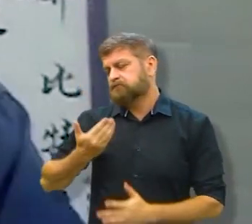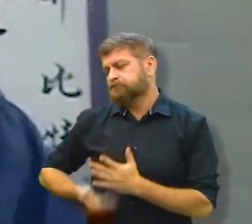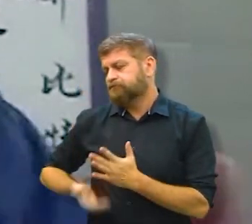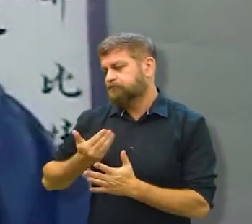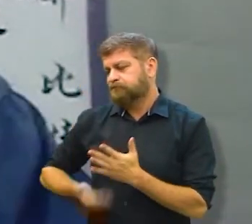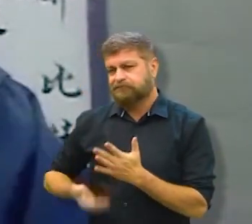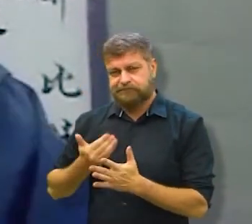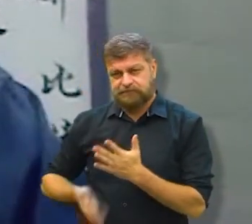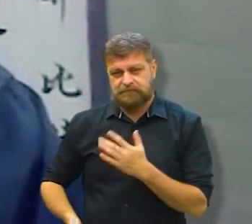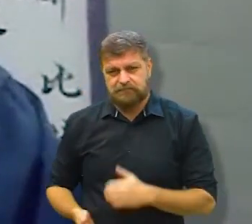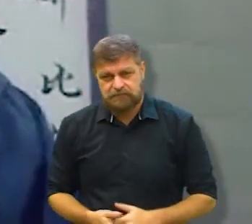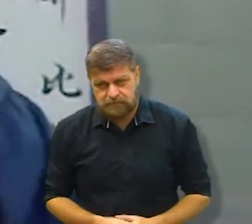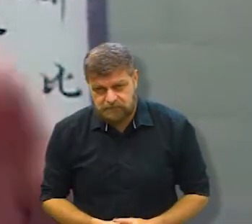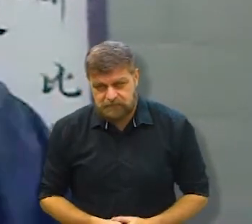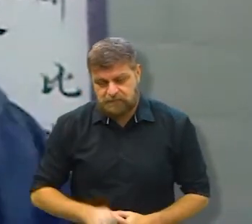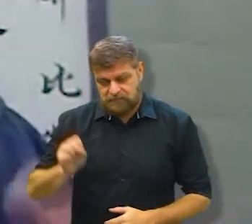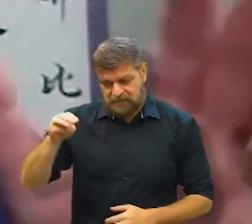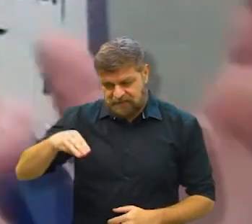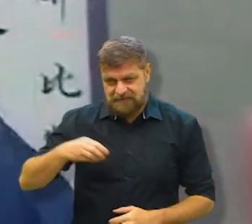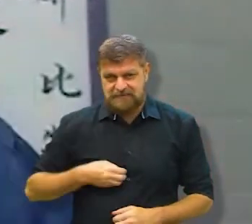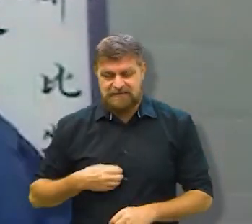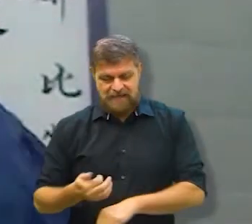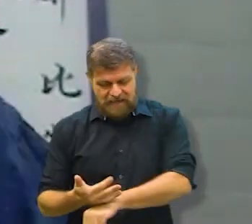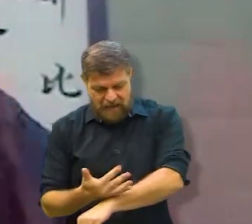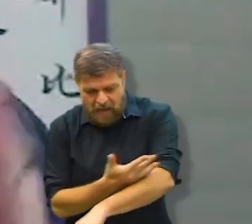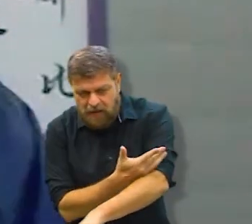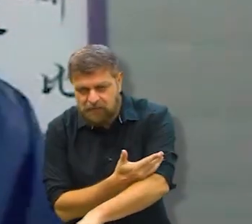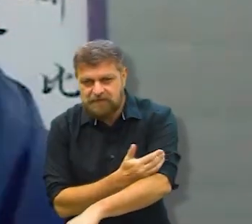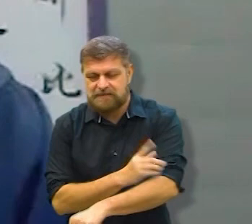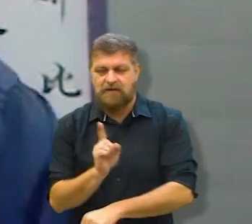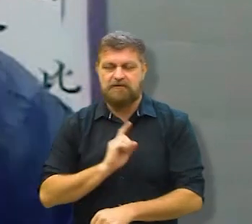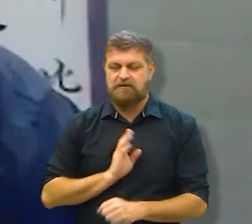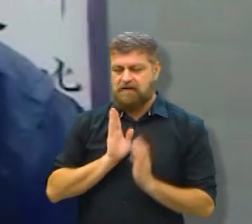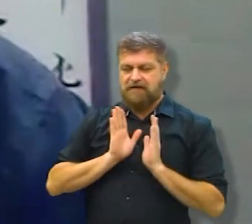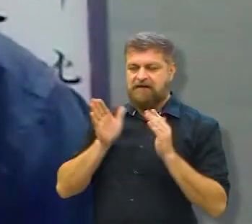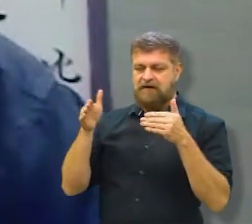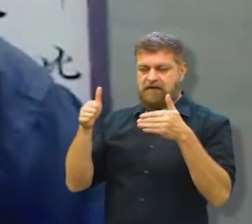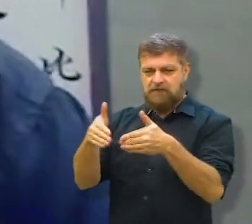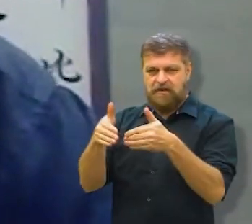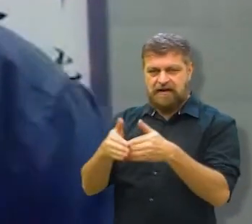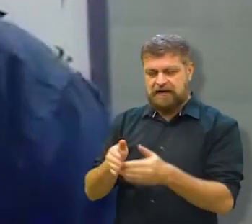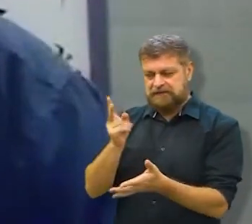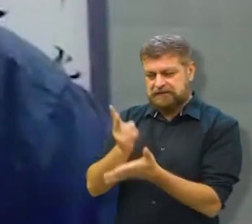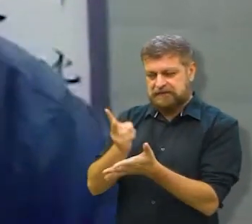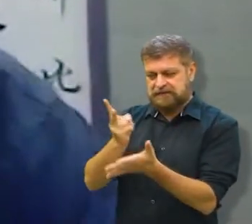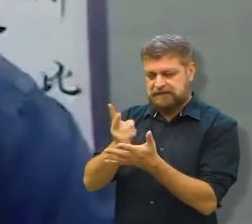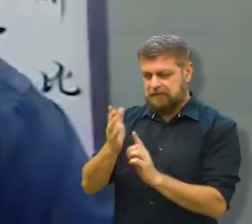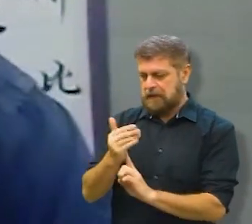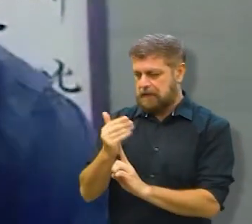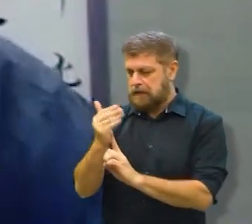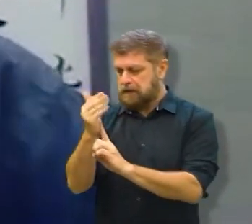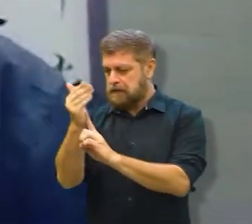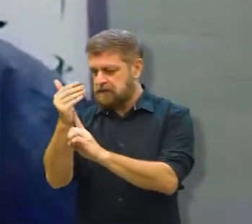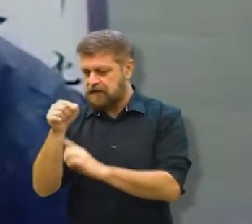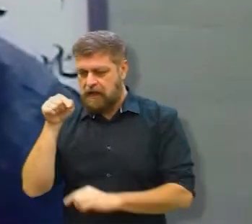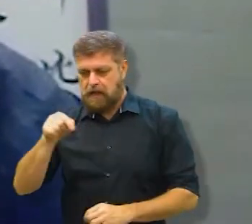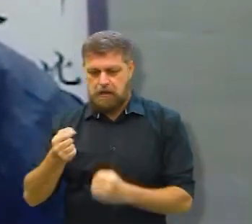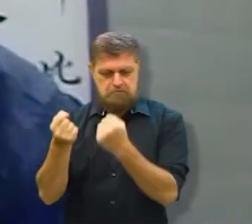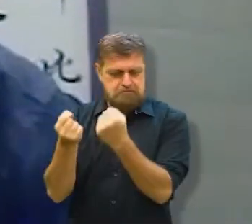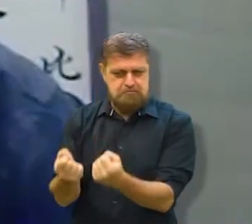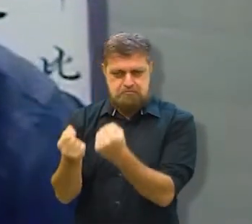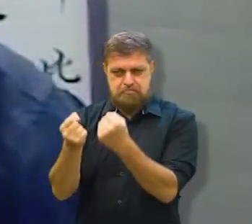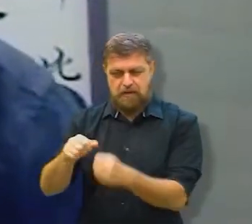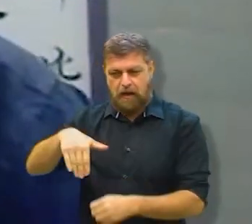perder e muito nessa retomada. Então, sim, socioemocional e não darmos ao lado da tecnologia